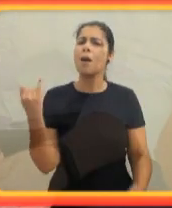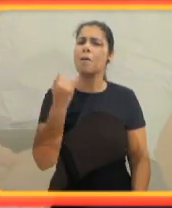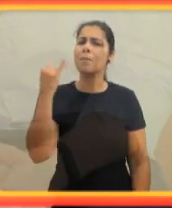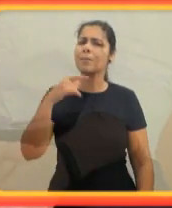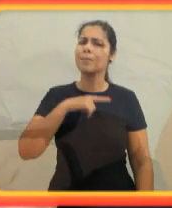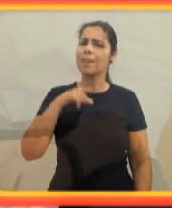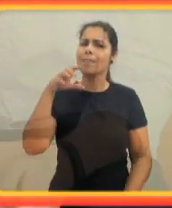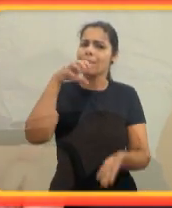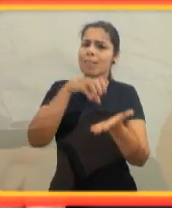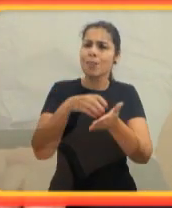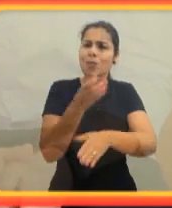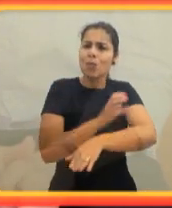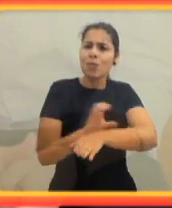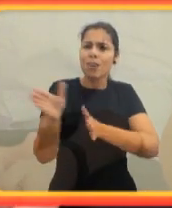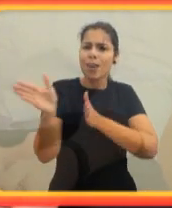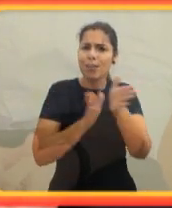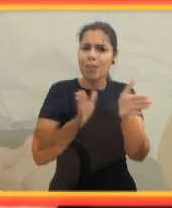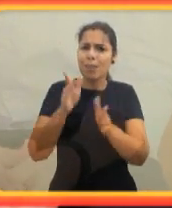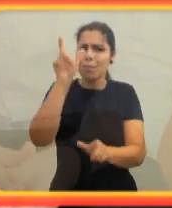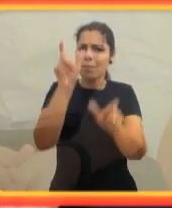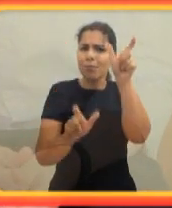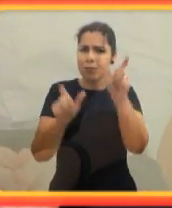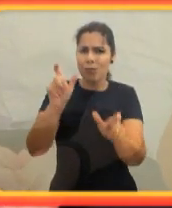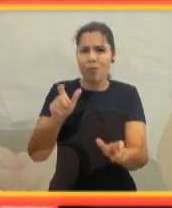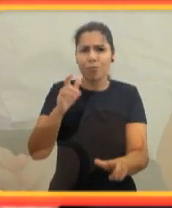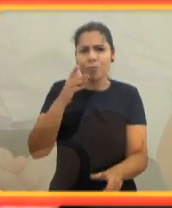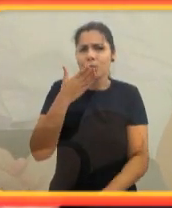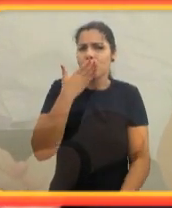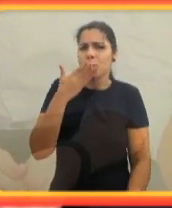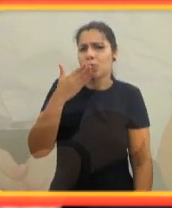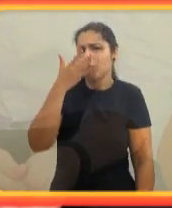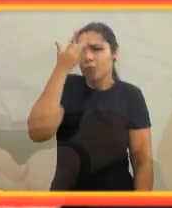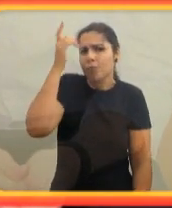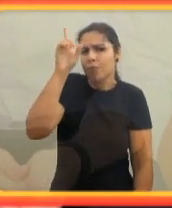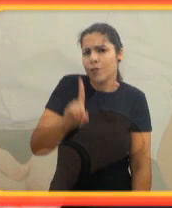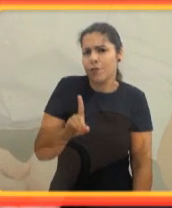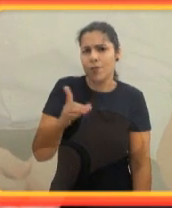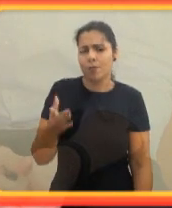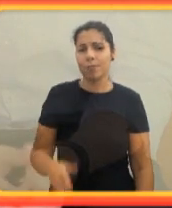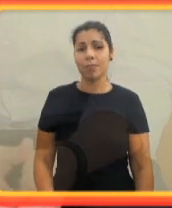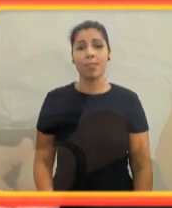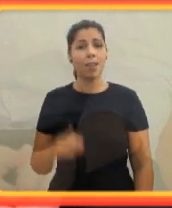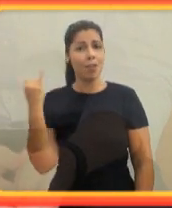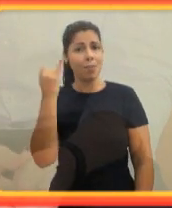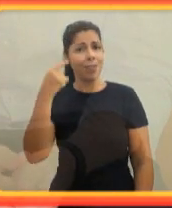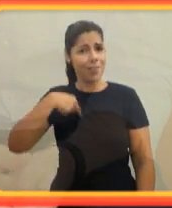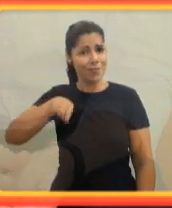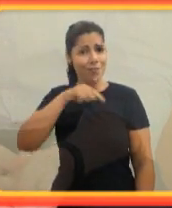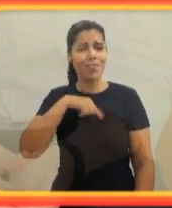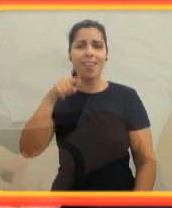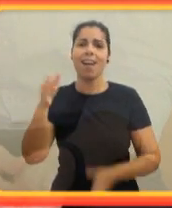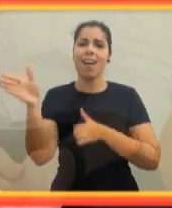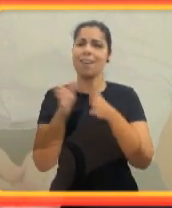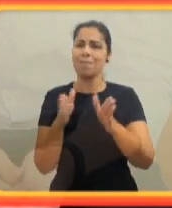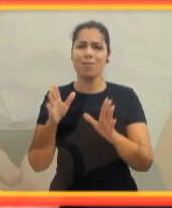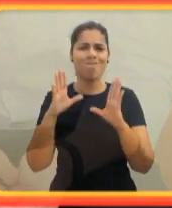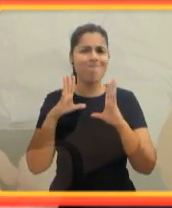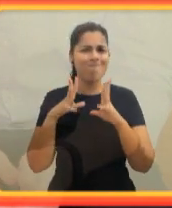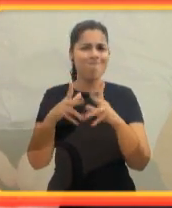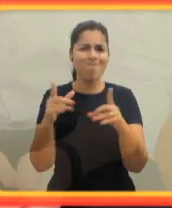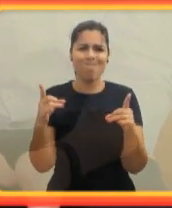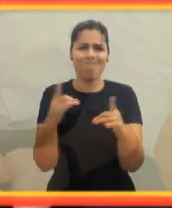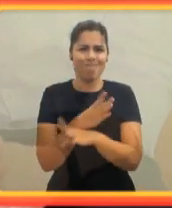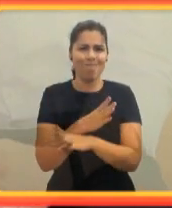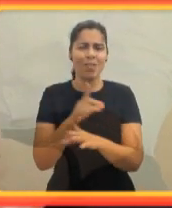Qual a importância de ter um centro cultural acessível para as pessoas com algum tipo de